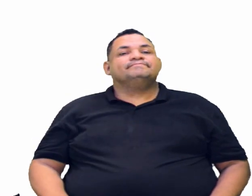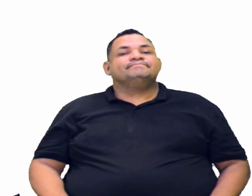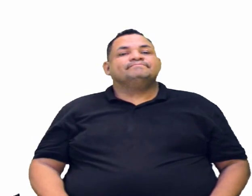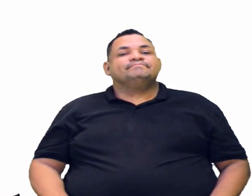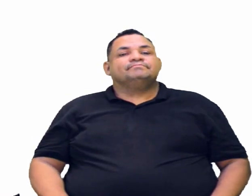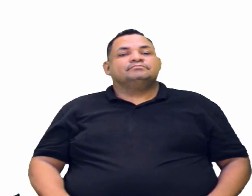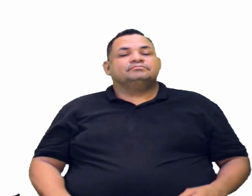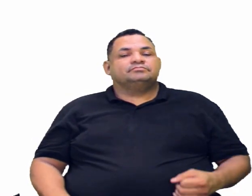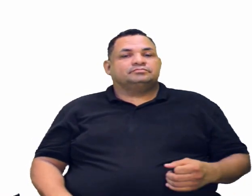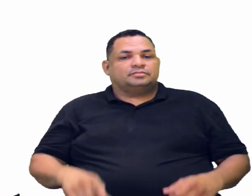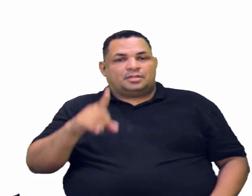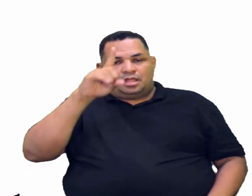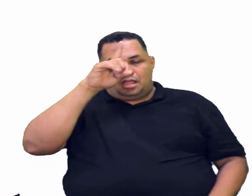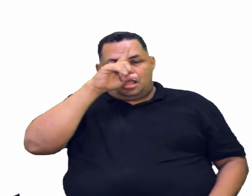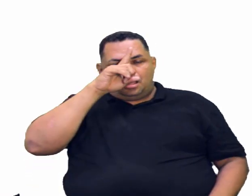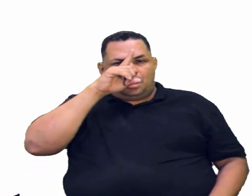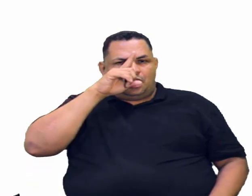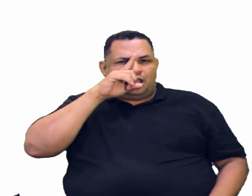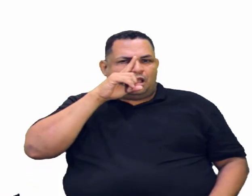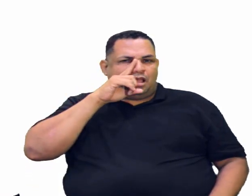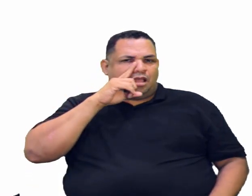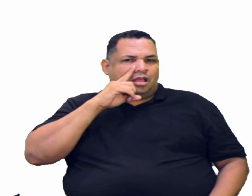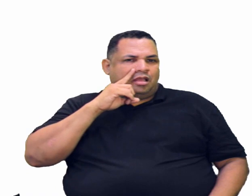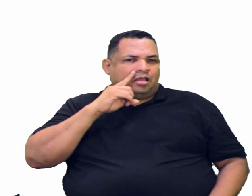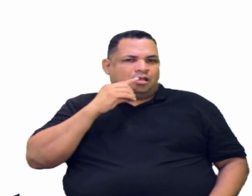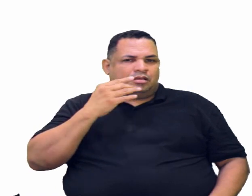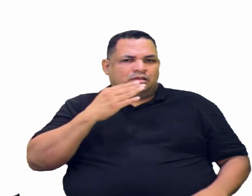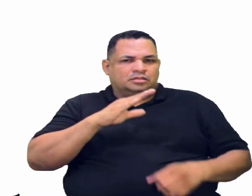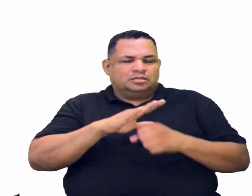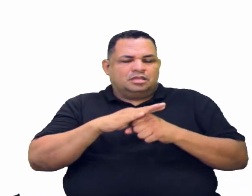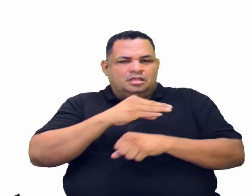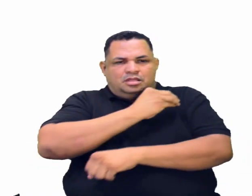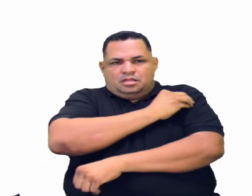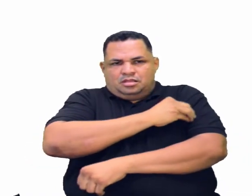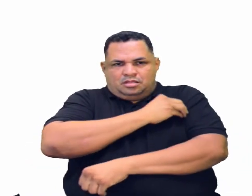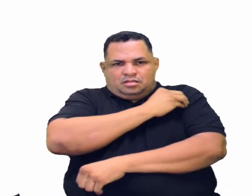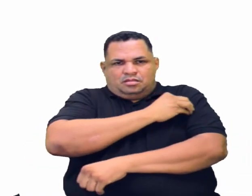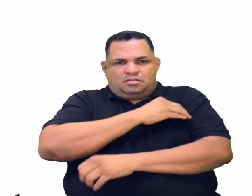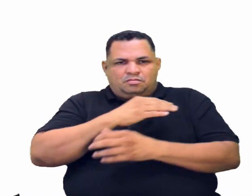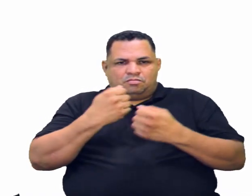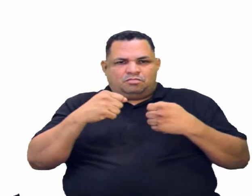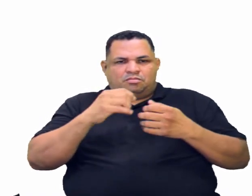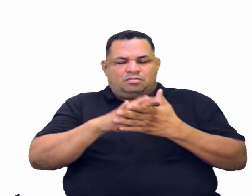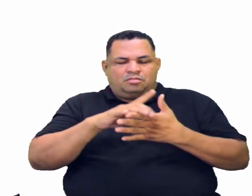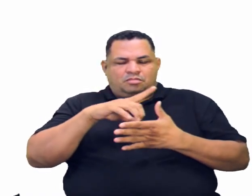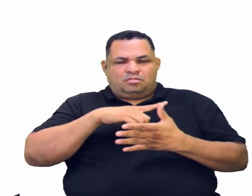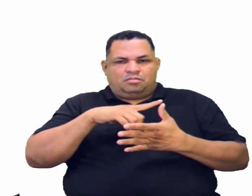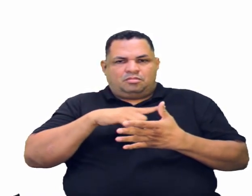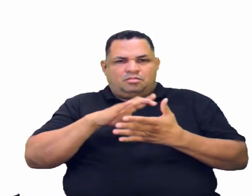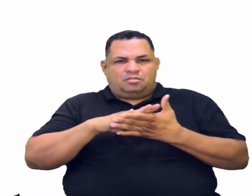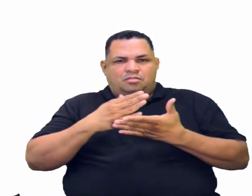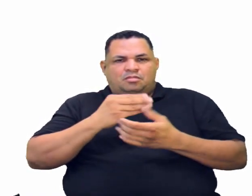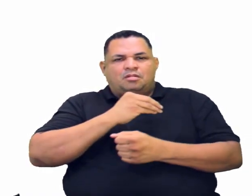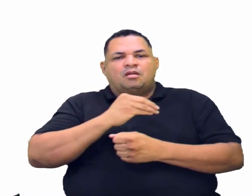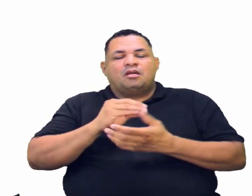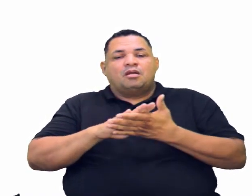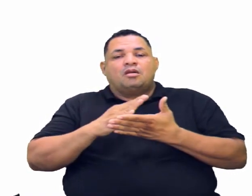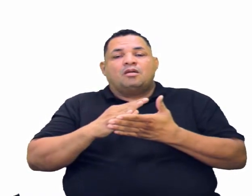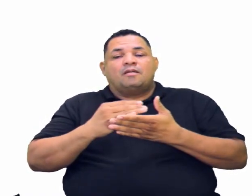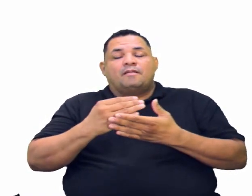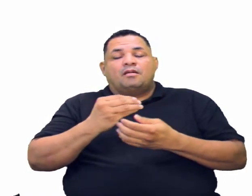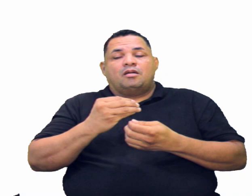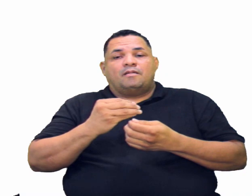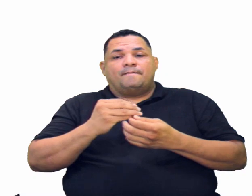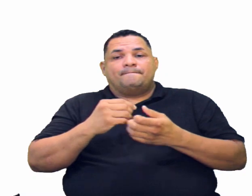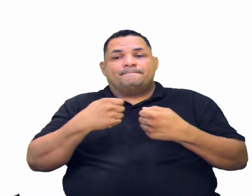gente viu que a gente pode obter aldeído, sendo que o álcool a ser oxidado seja